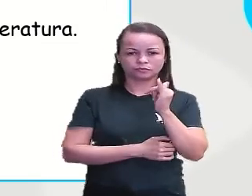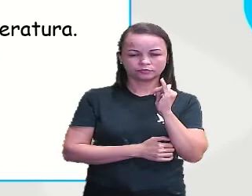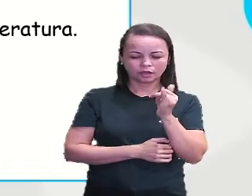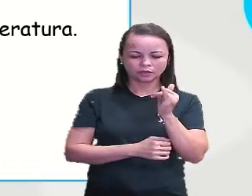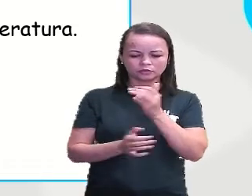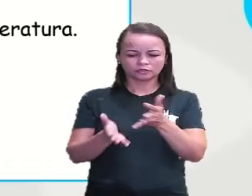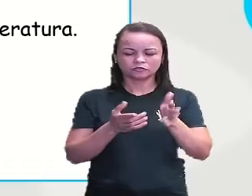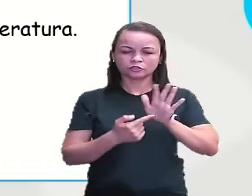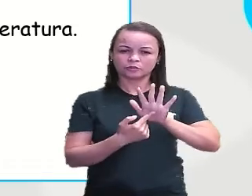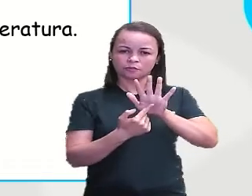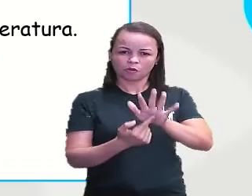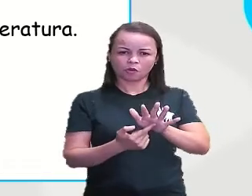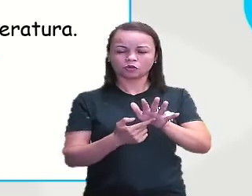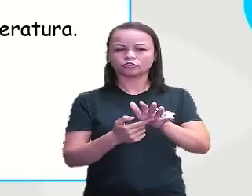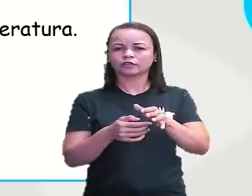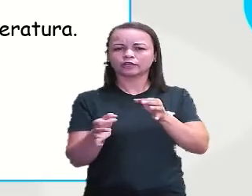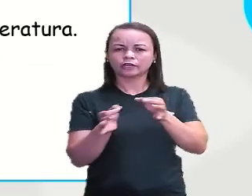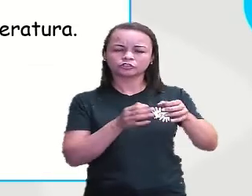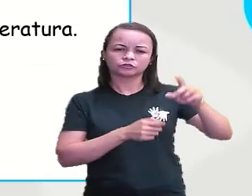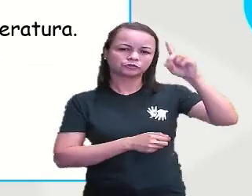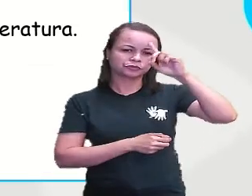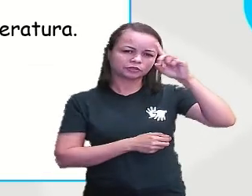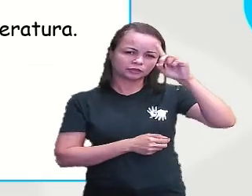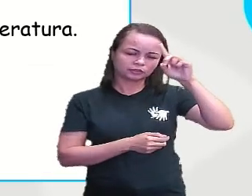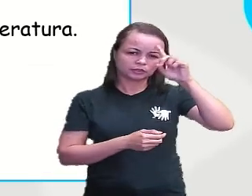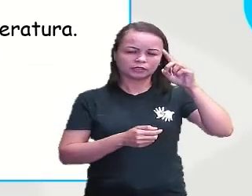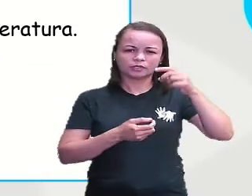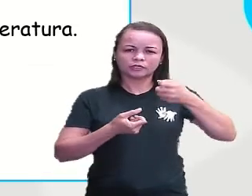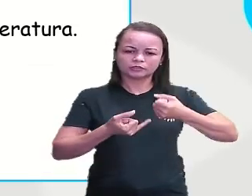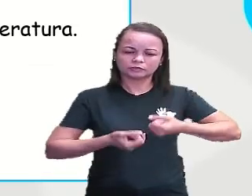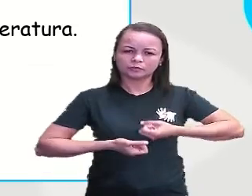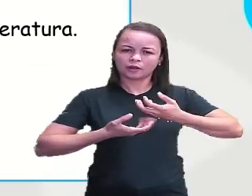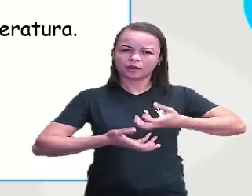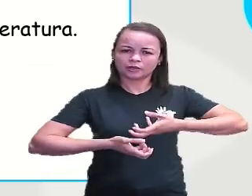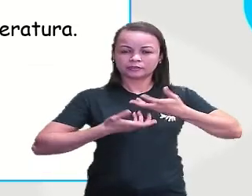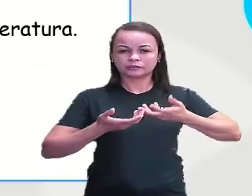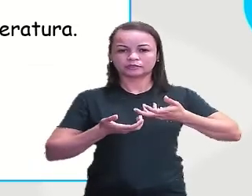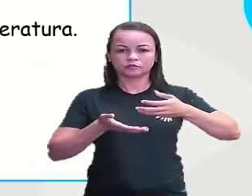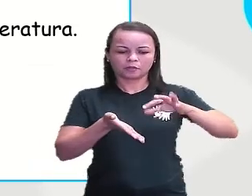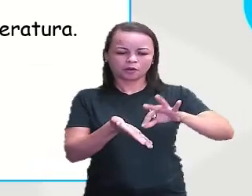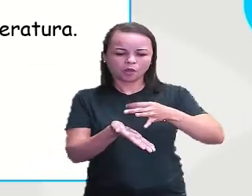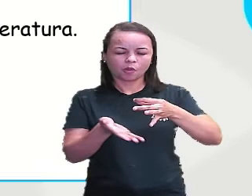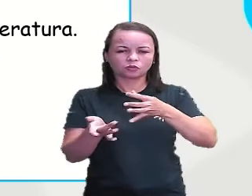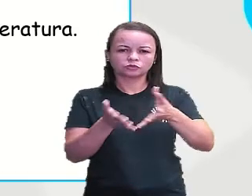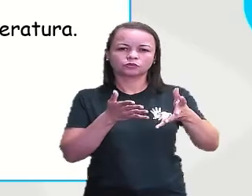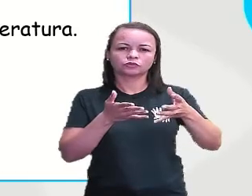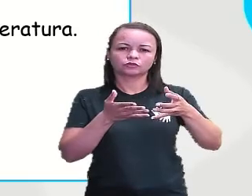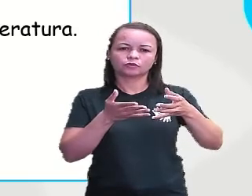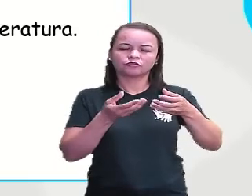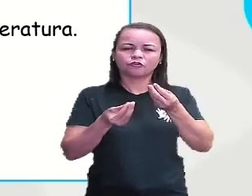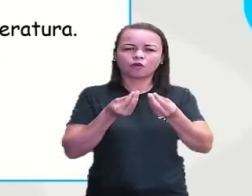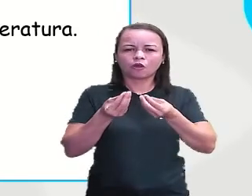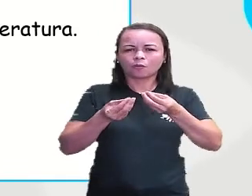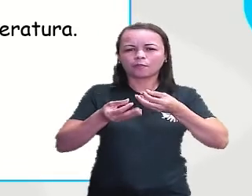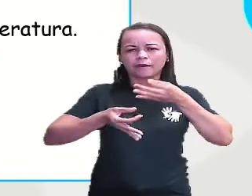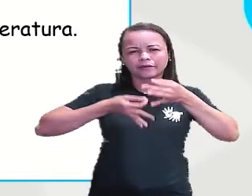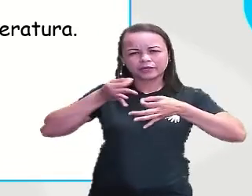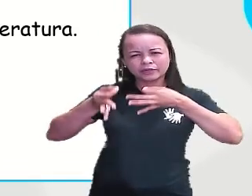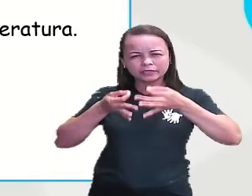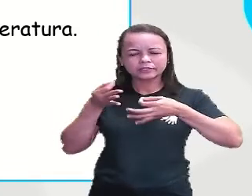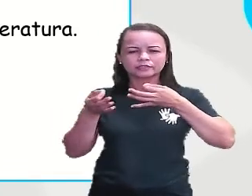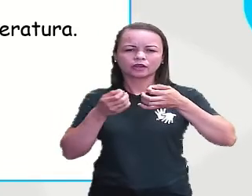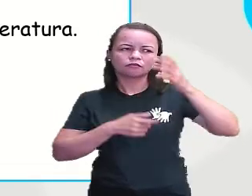apresenta questões observadas no cotidiano e expressas pelo autor de uma forma crítica, levando à